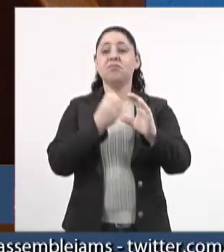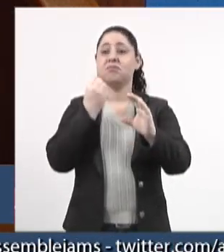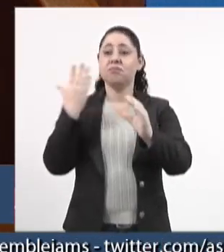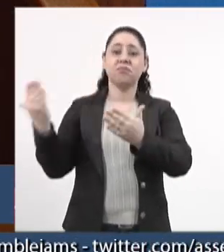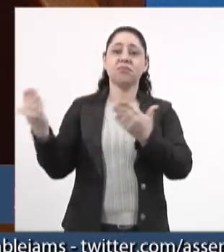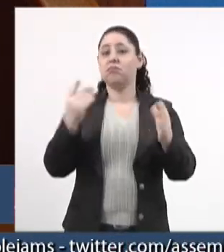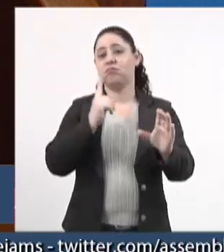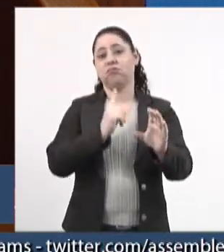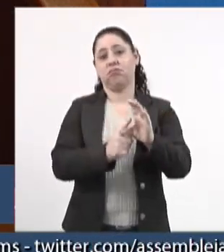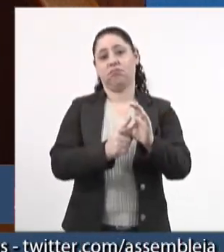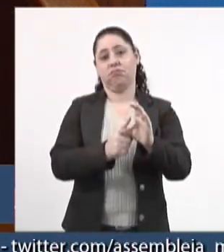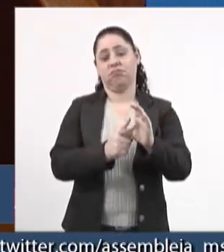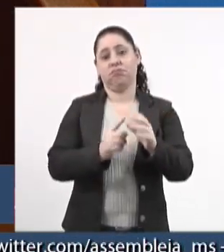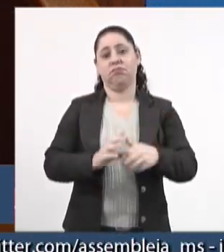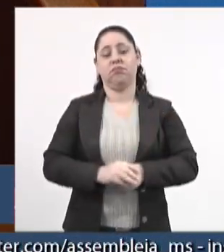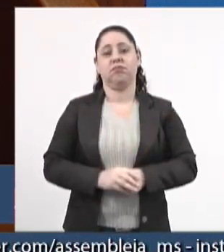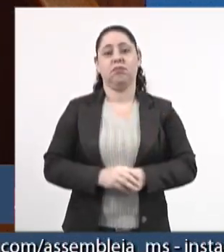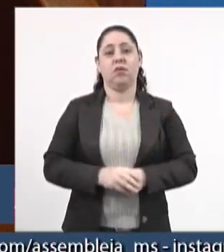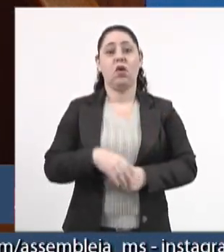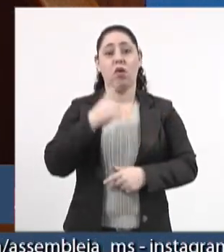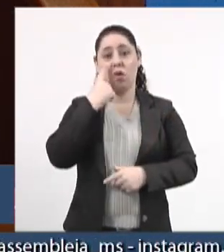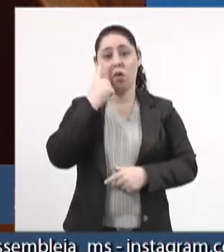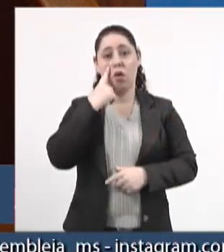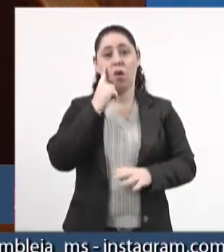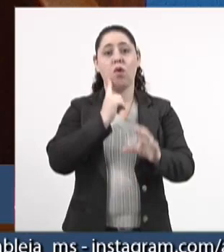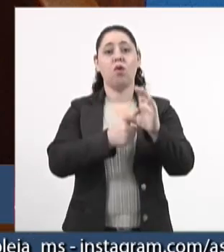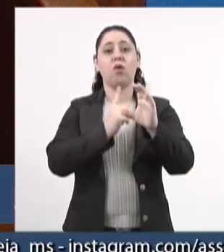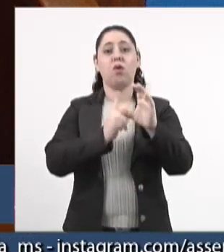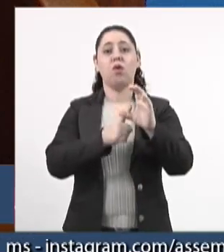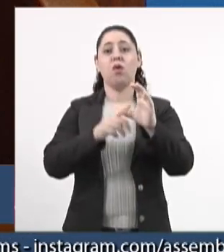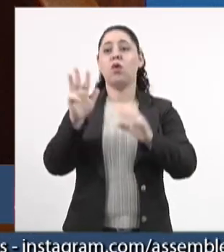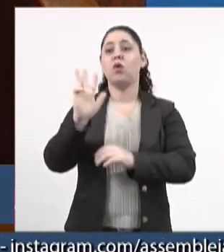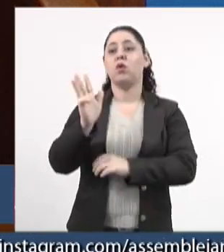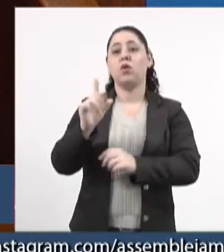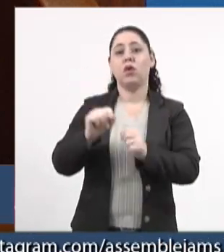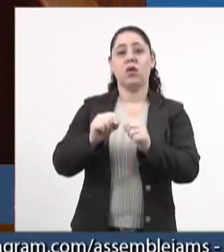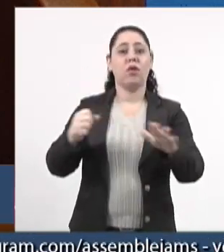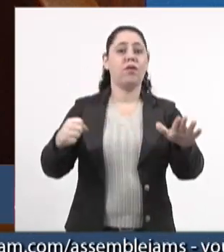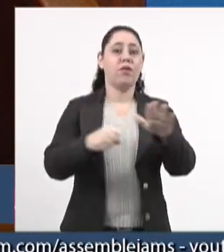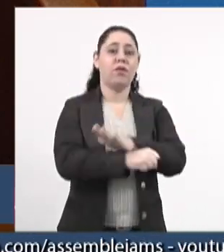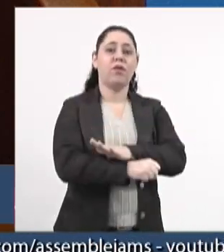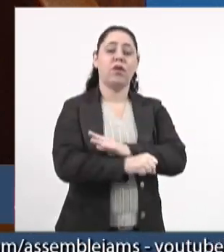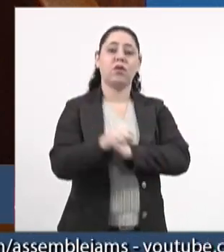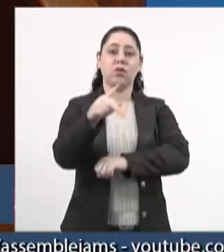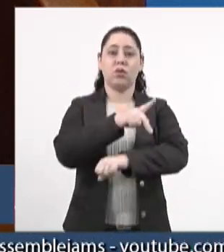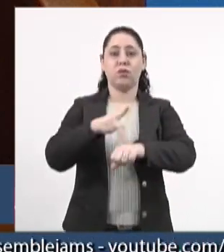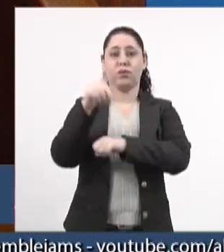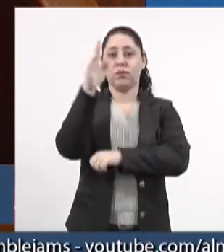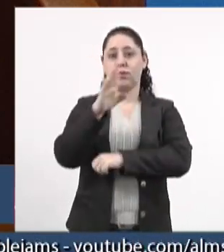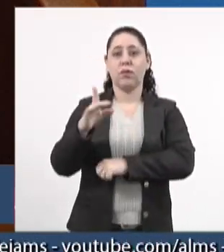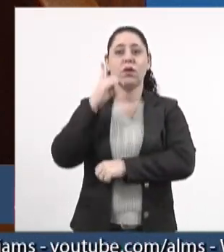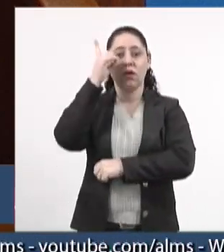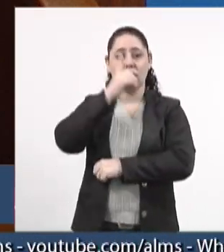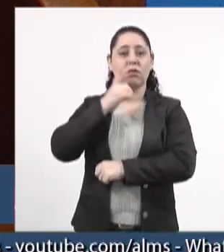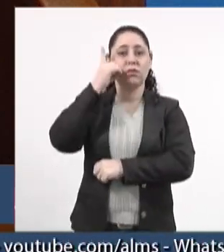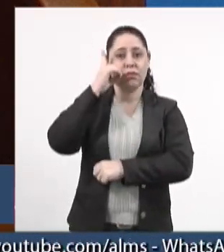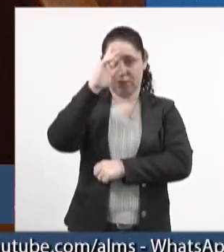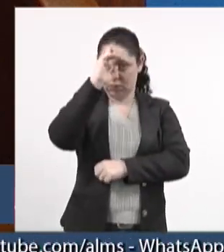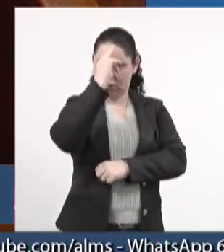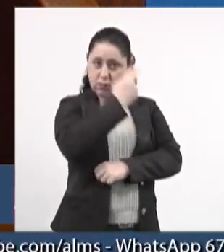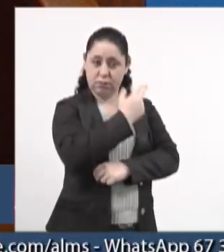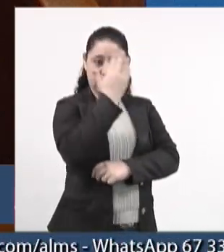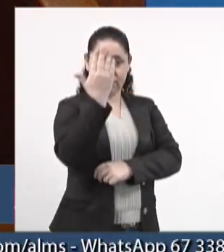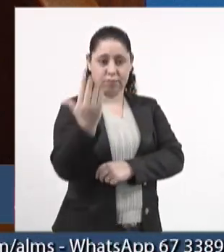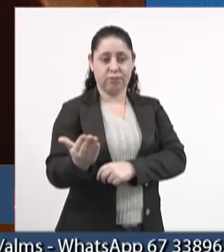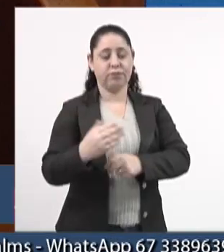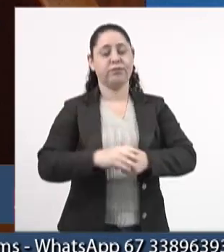Bem-vindos ao comunismo. Olha aqui o comunismo que o Lula está implantando no Brasil, deputado professor